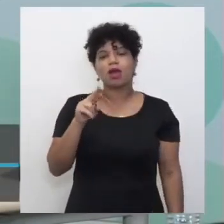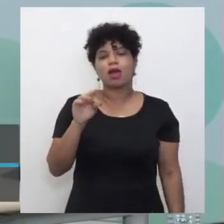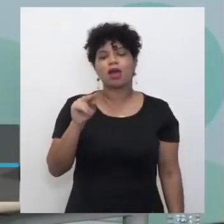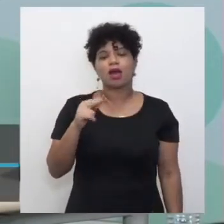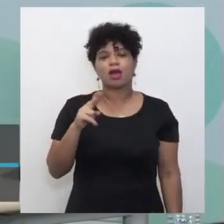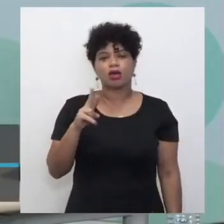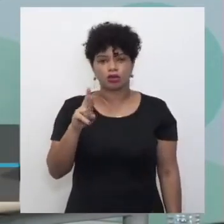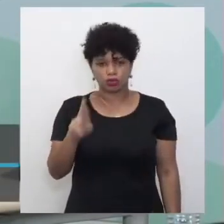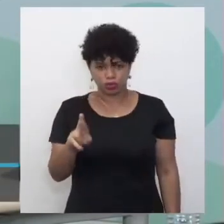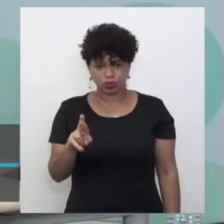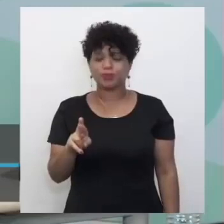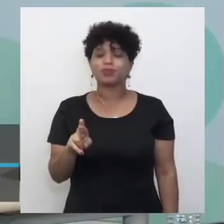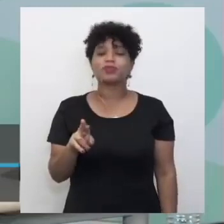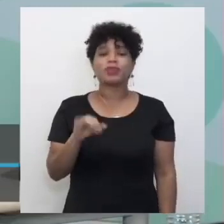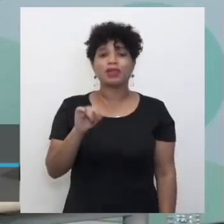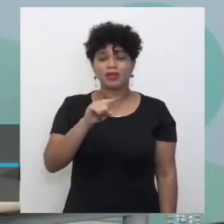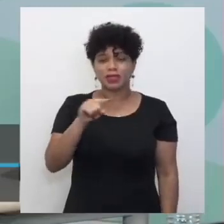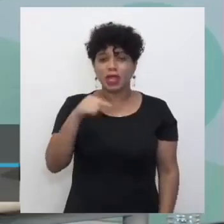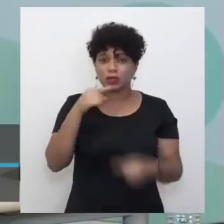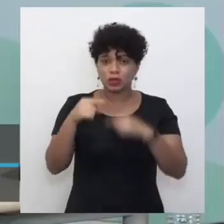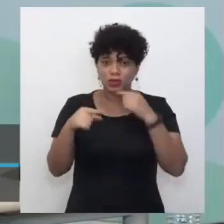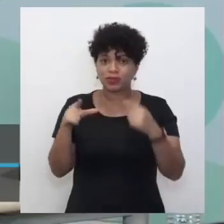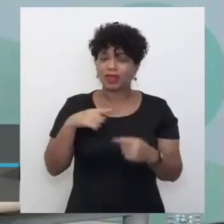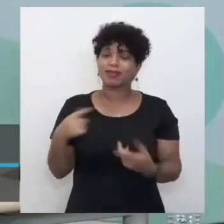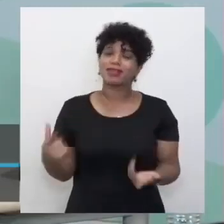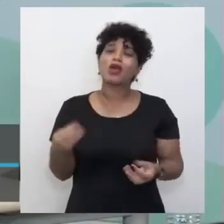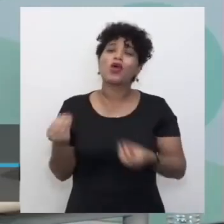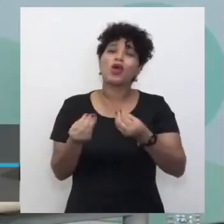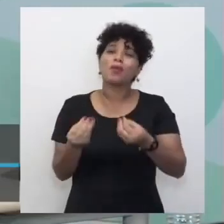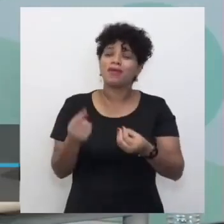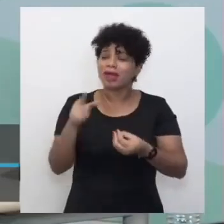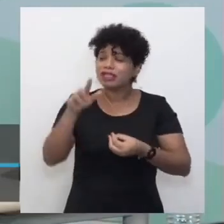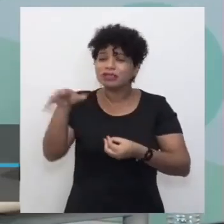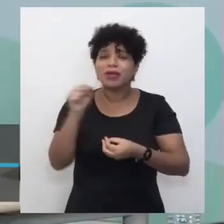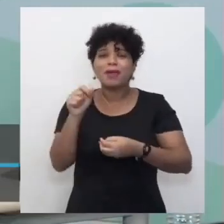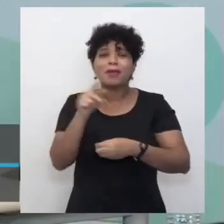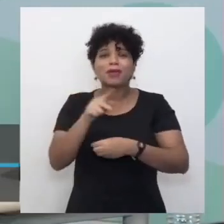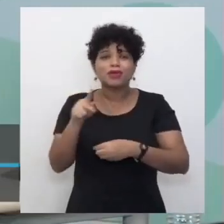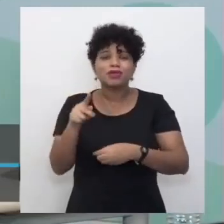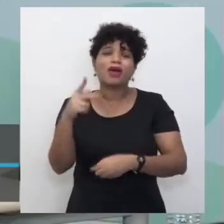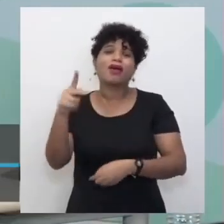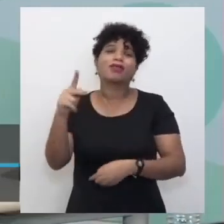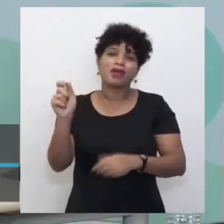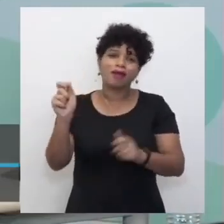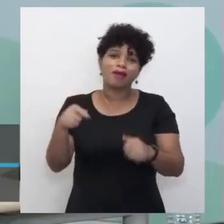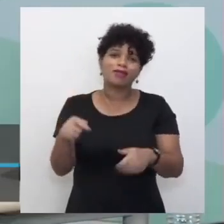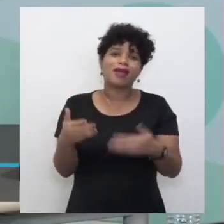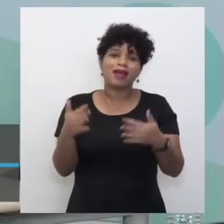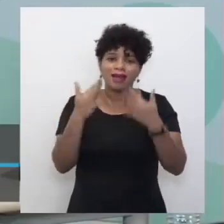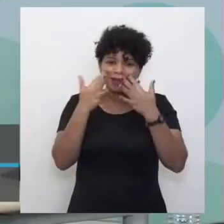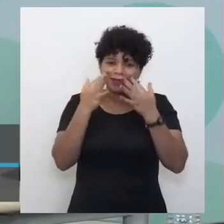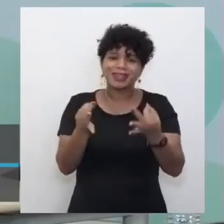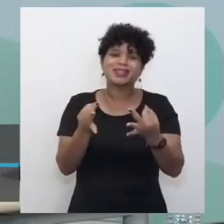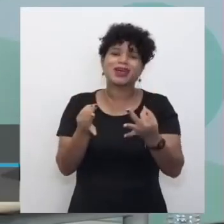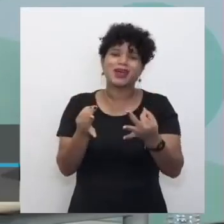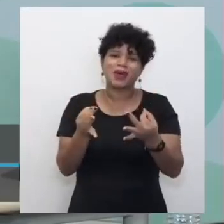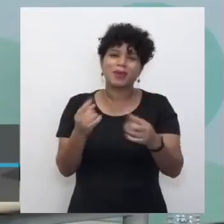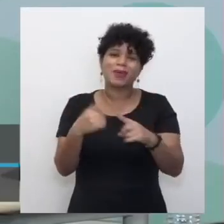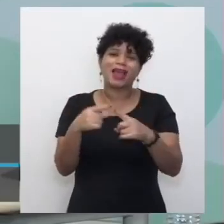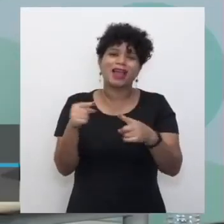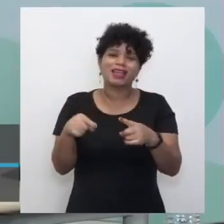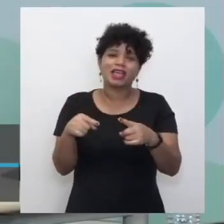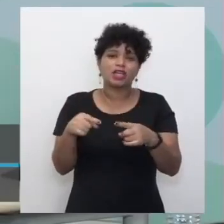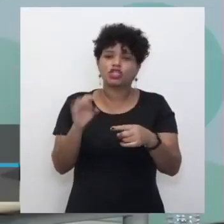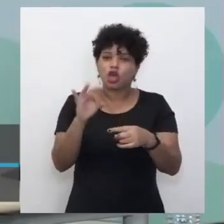Ibaté. E quero dizer que se você ainda tiver alguma dúvida, procure o seu professor. Professor, auxilie o seu aluno nesse finalzinho, porque aqui a gente só tem um